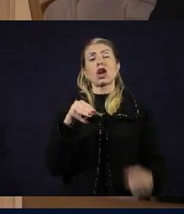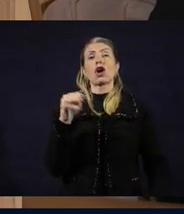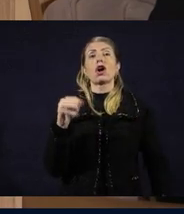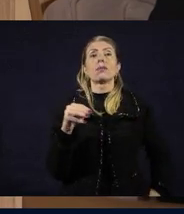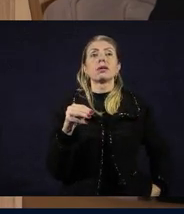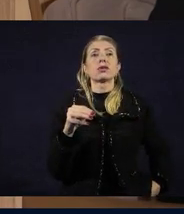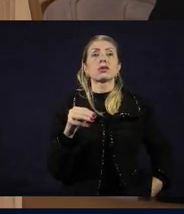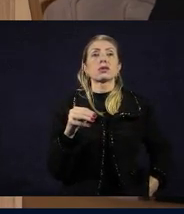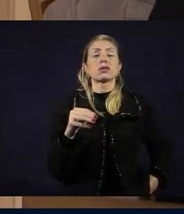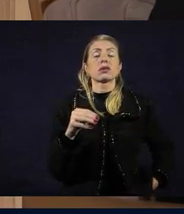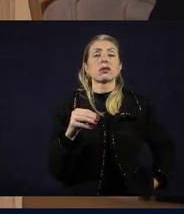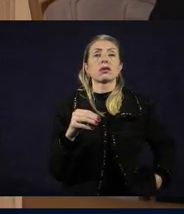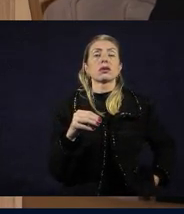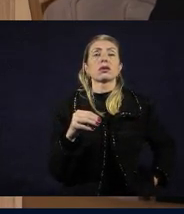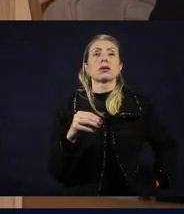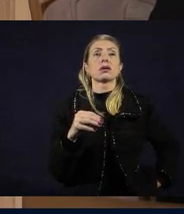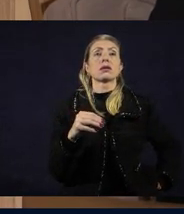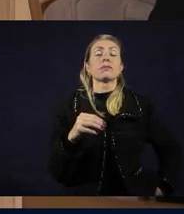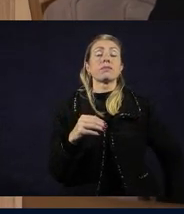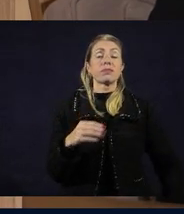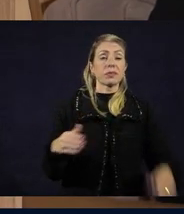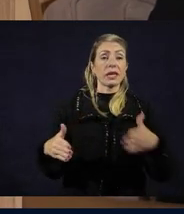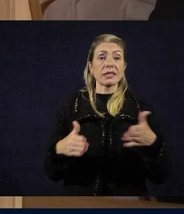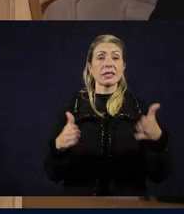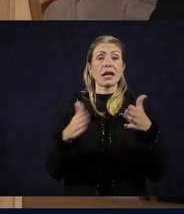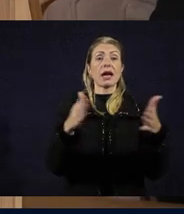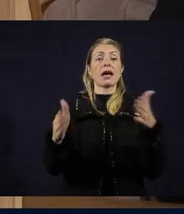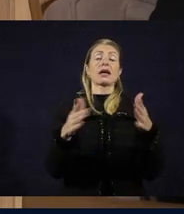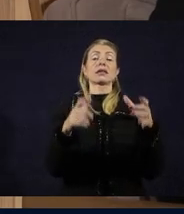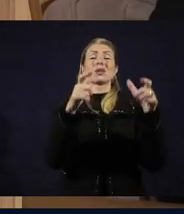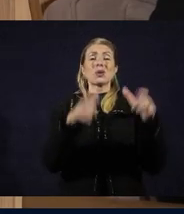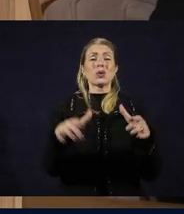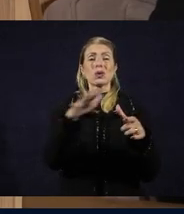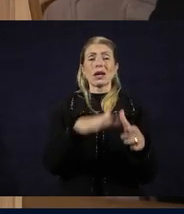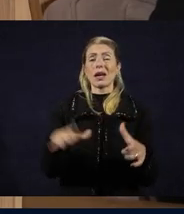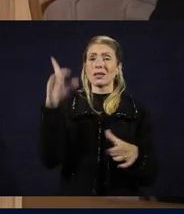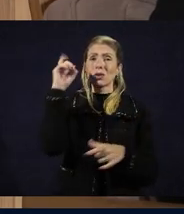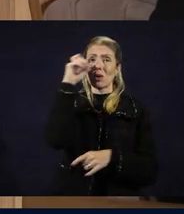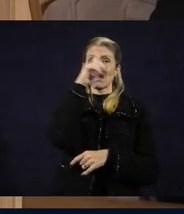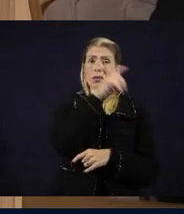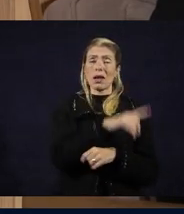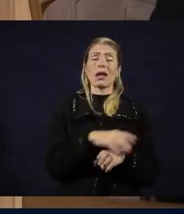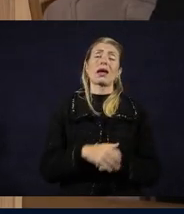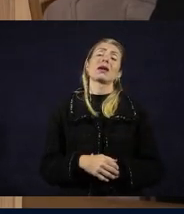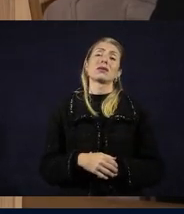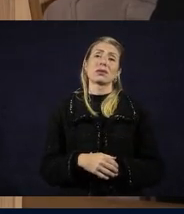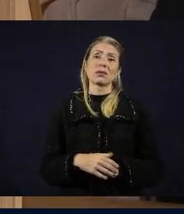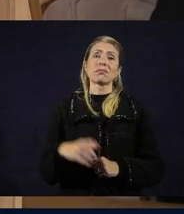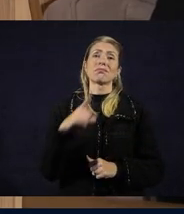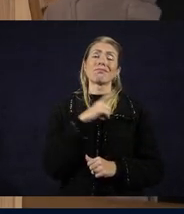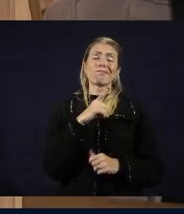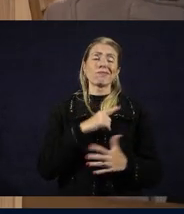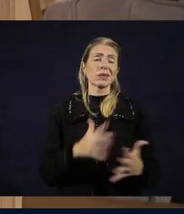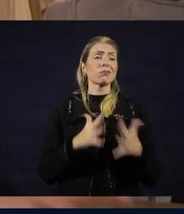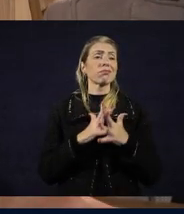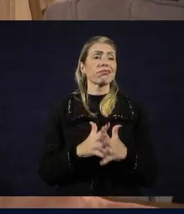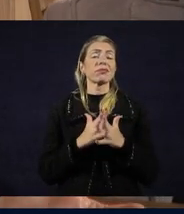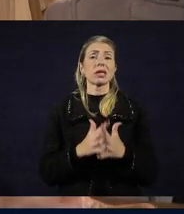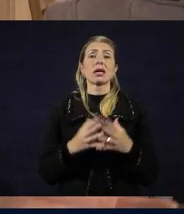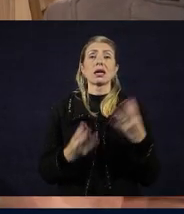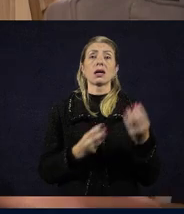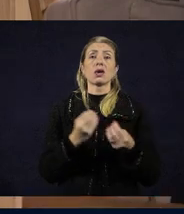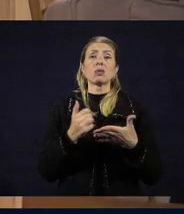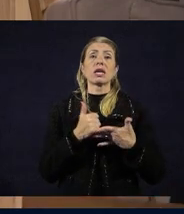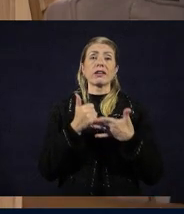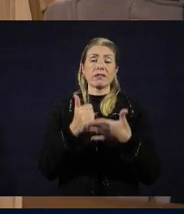estradas em regiões extremamente complexas é dificuldades de levar